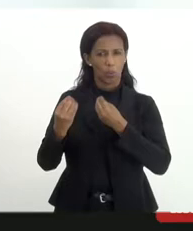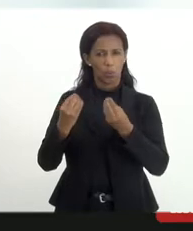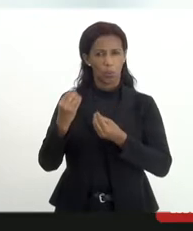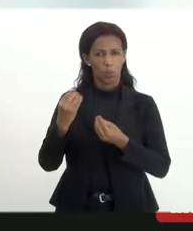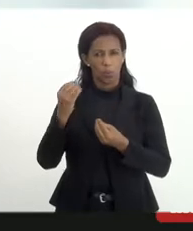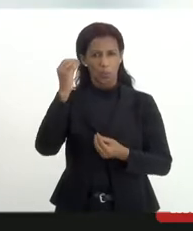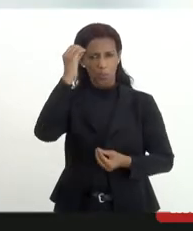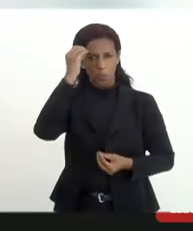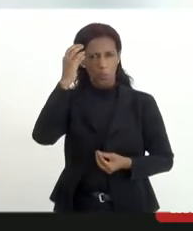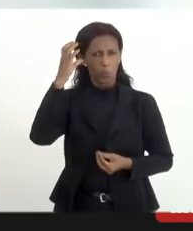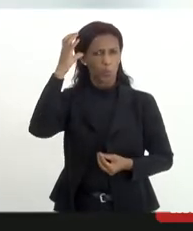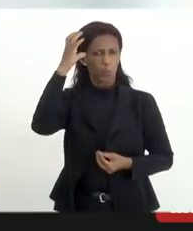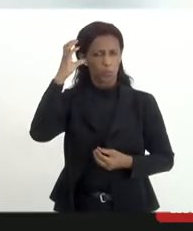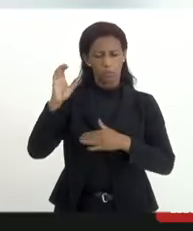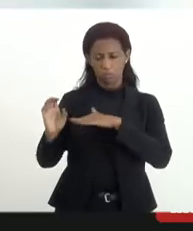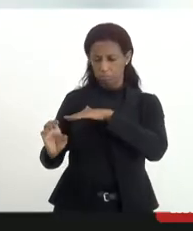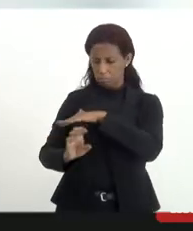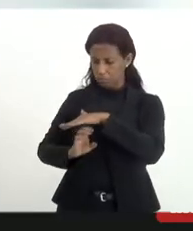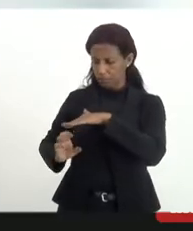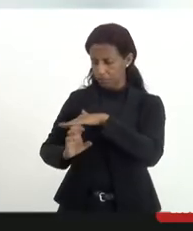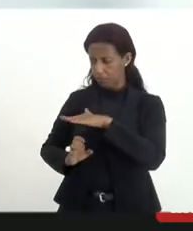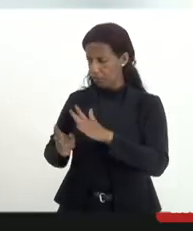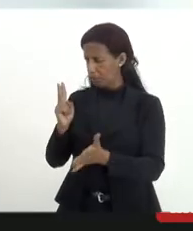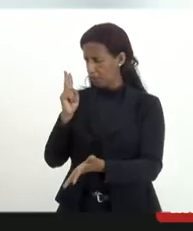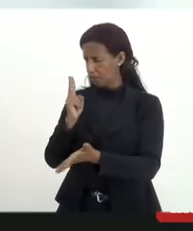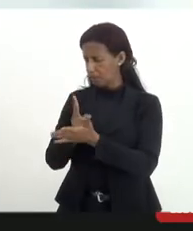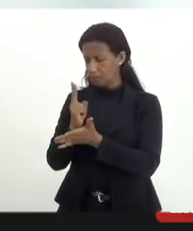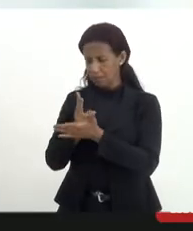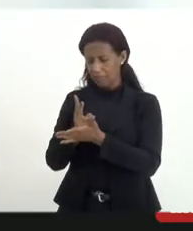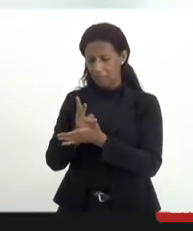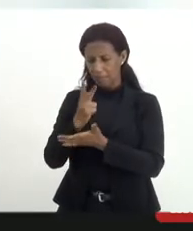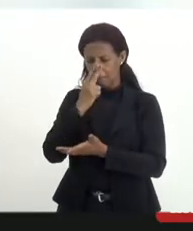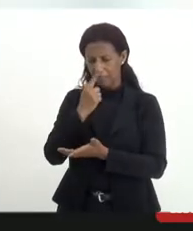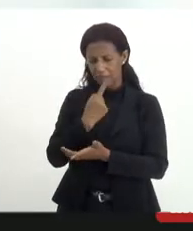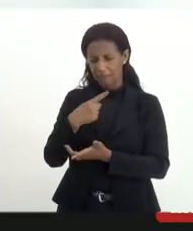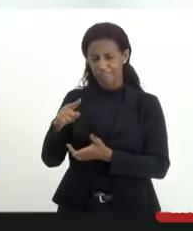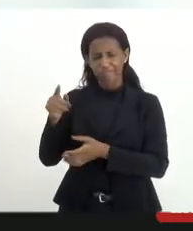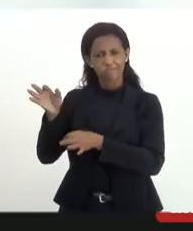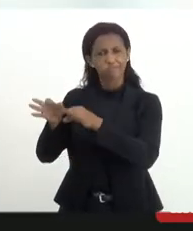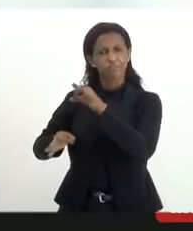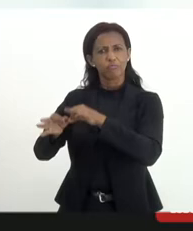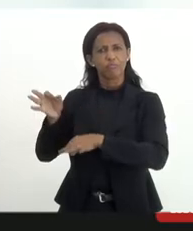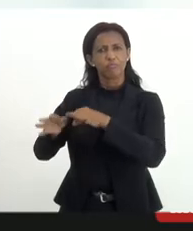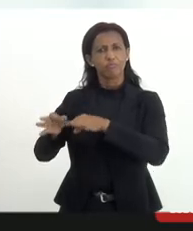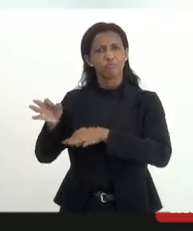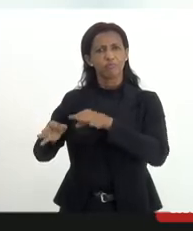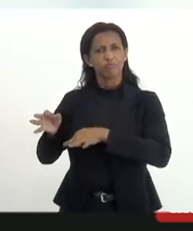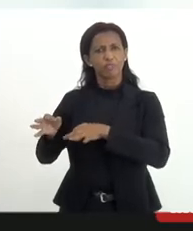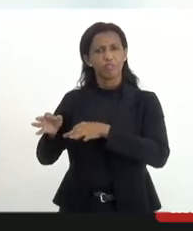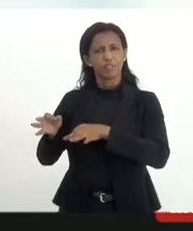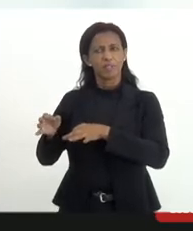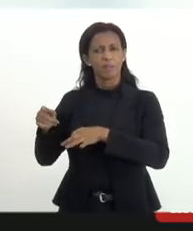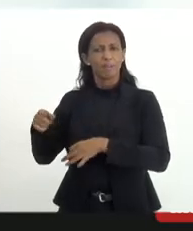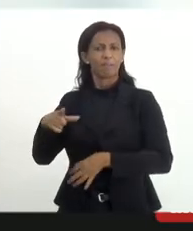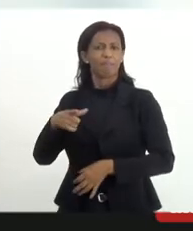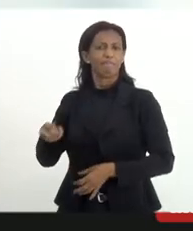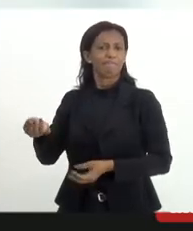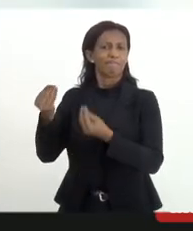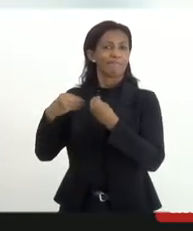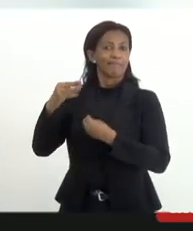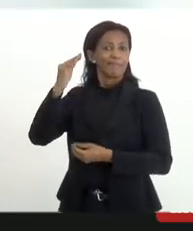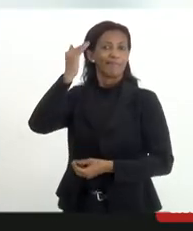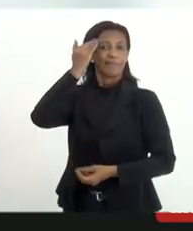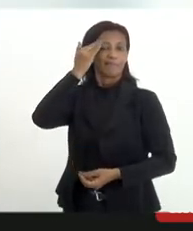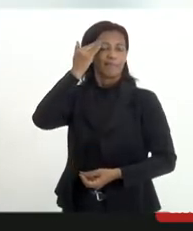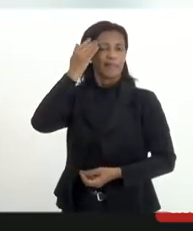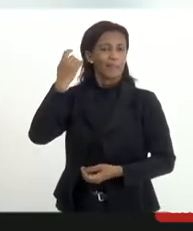das concessionárias é sempre demandada na justiça, para pacificar entendimentos, a gente